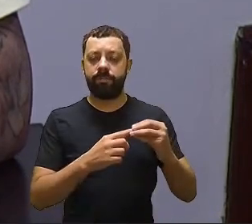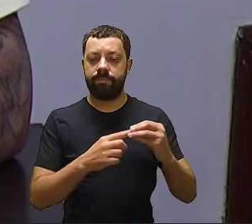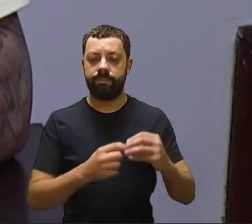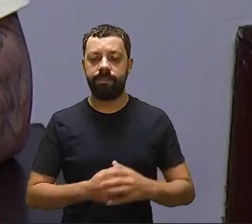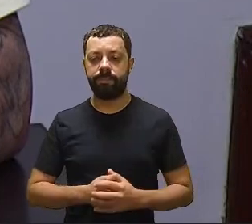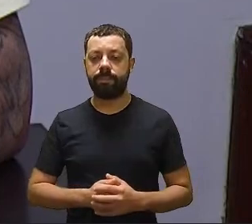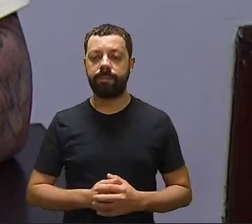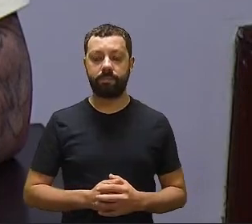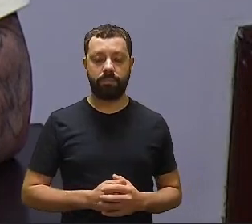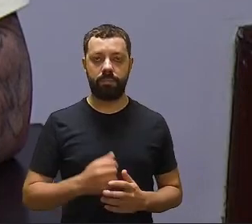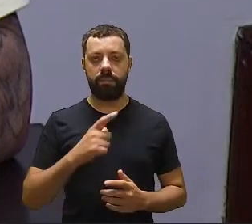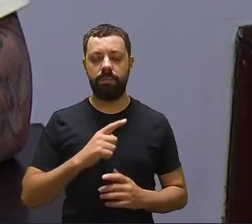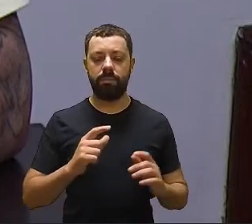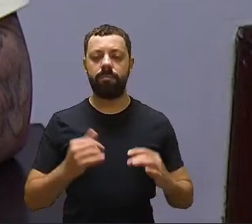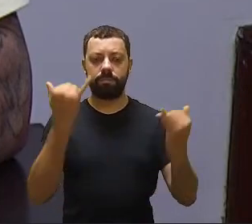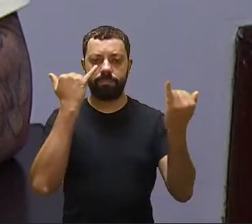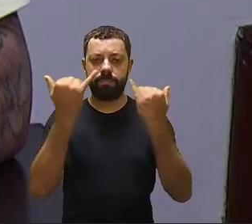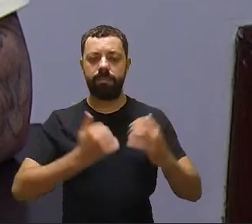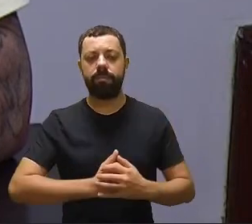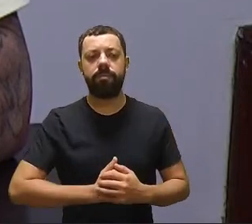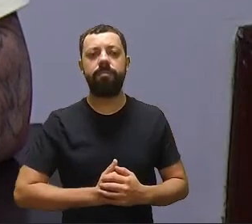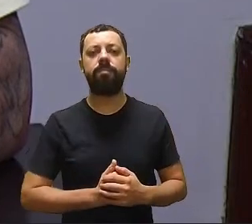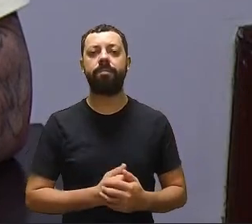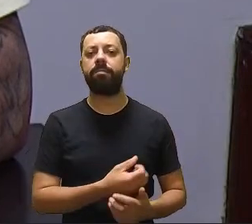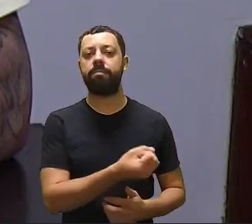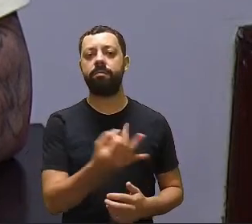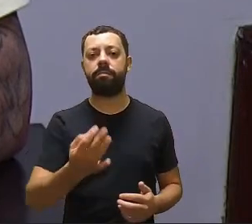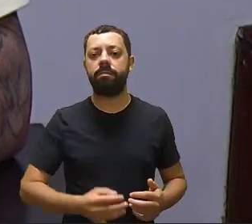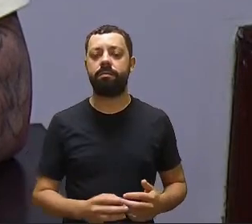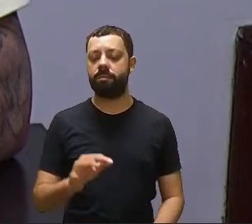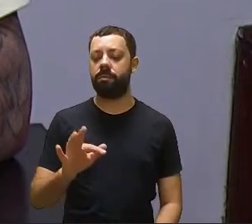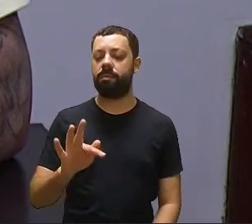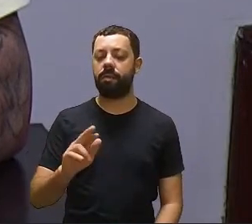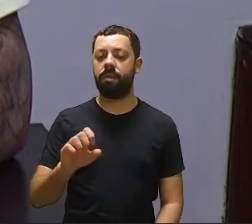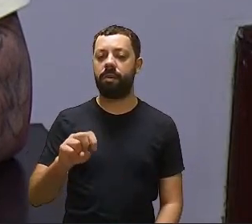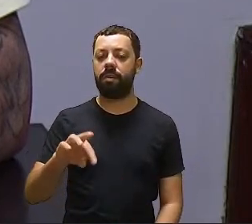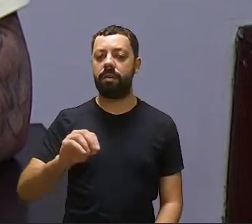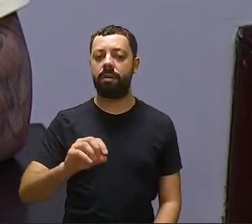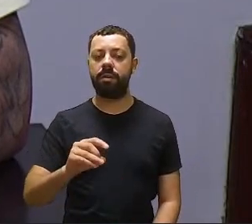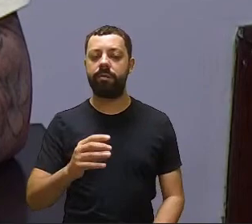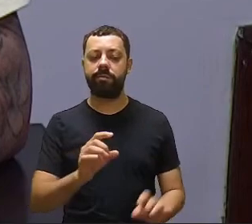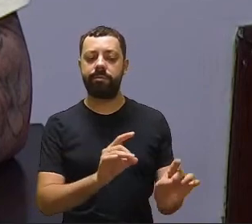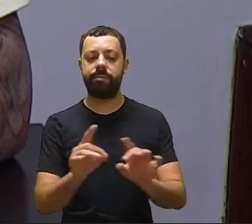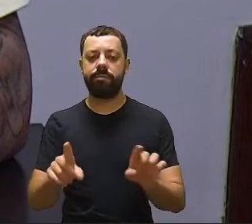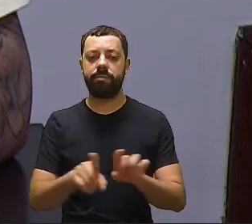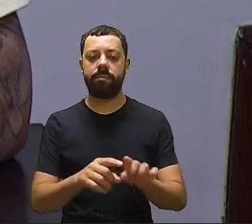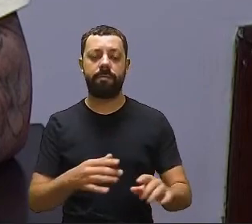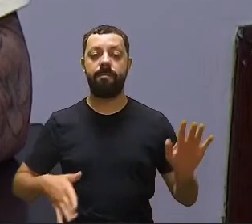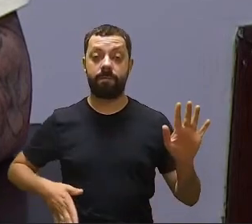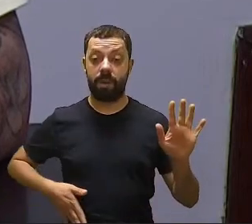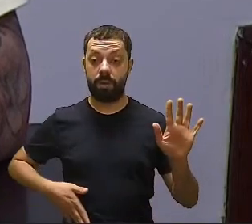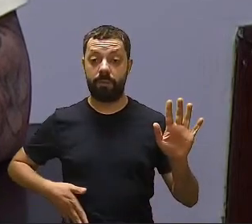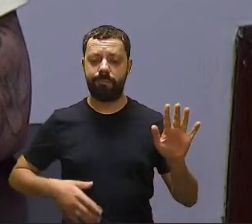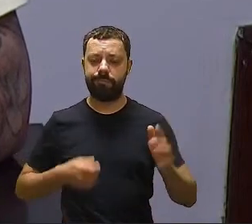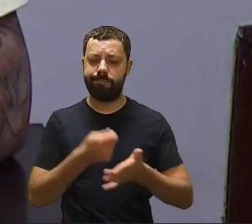principalmente, pois tem-se notícia que muitos faccionados, traficantes, vagabundos